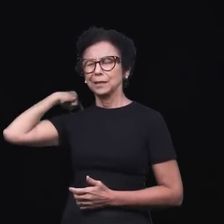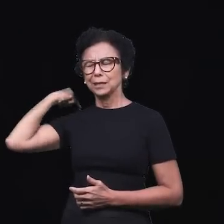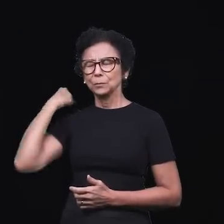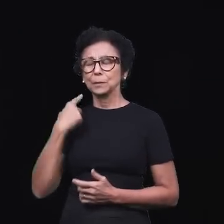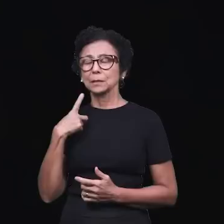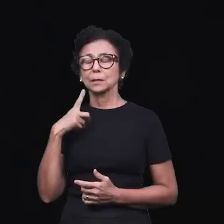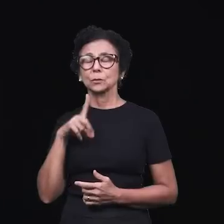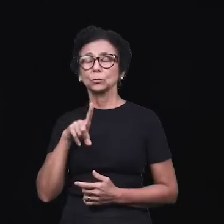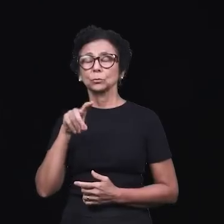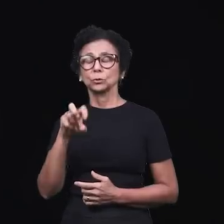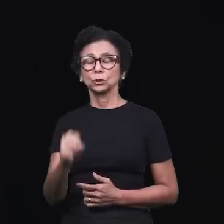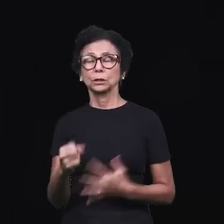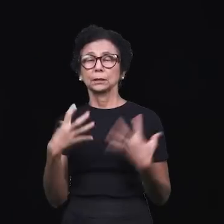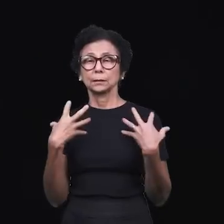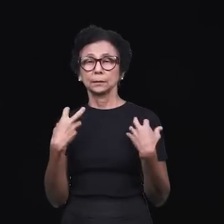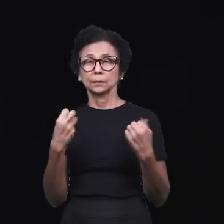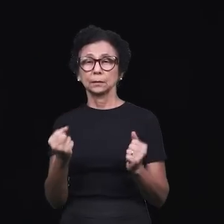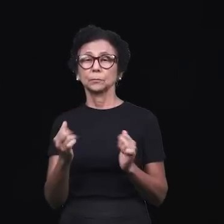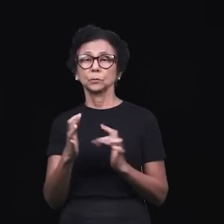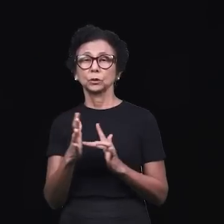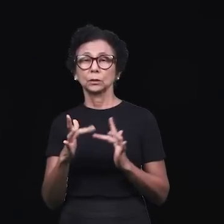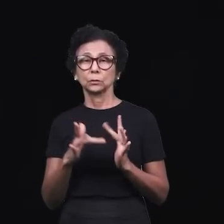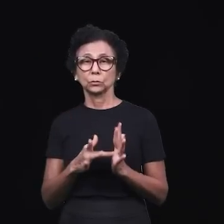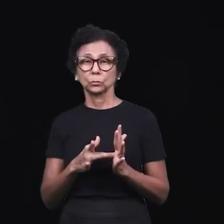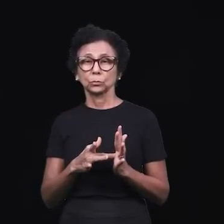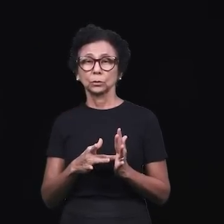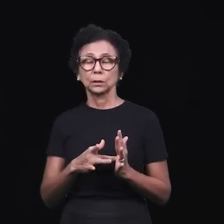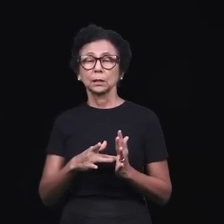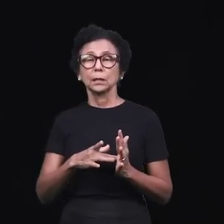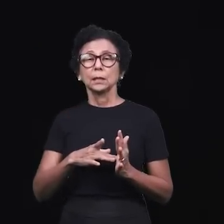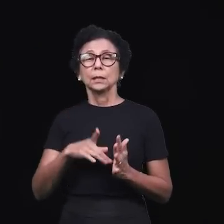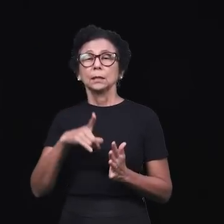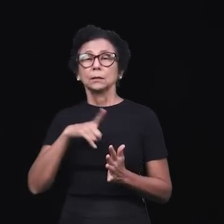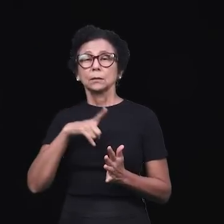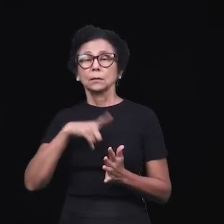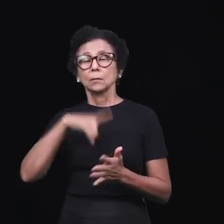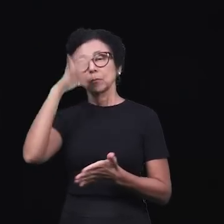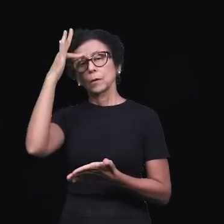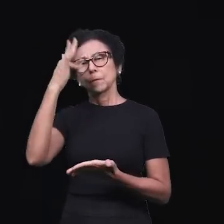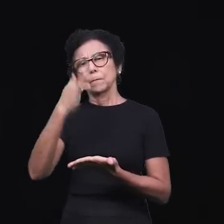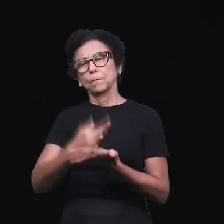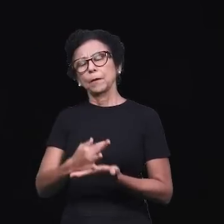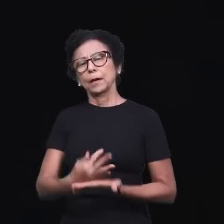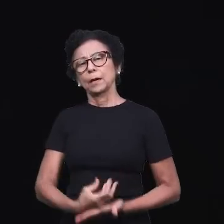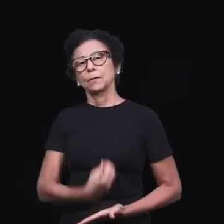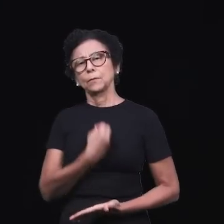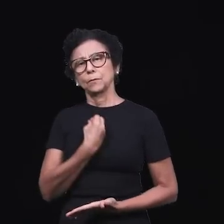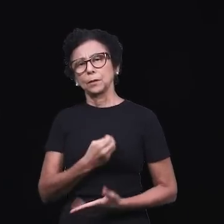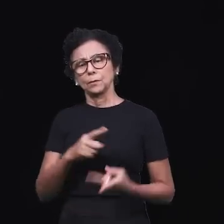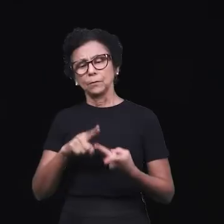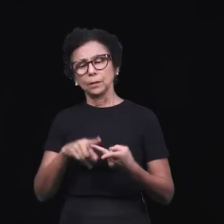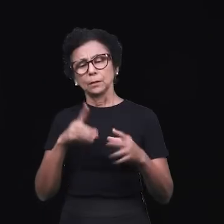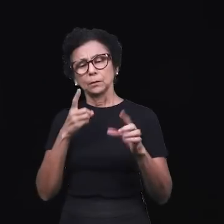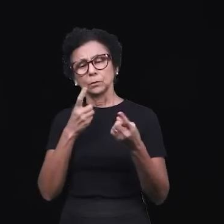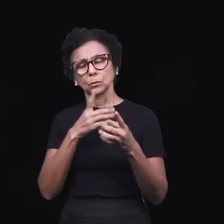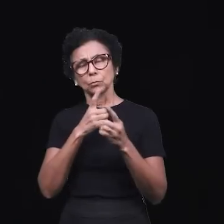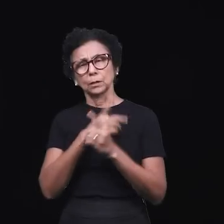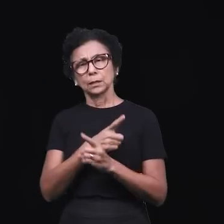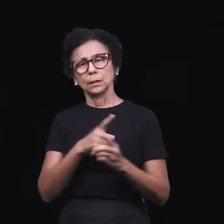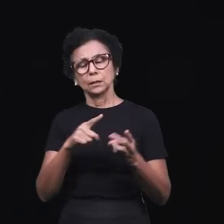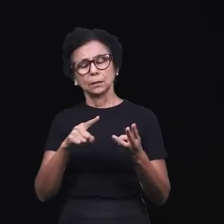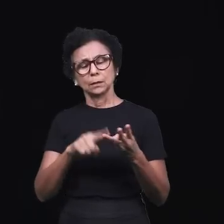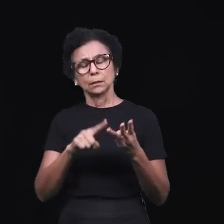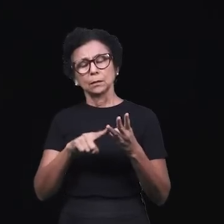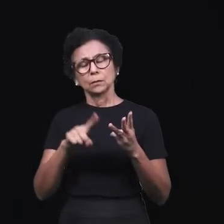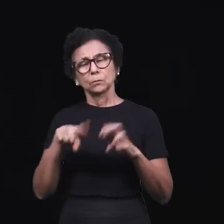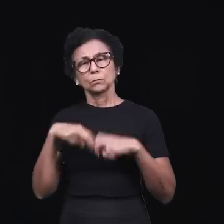viva, fundamentada na doutrina, no clamor pelo sangue de Jesus e na certeza